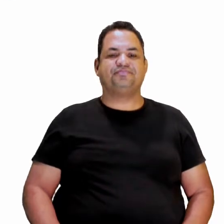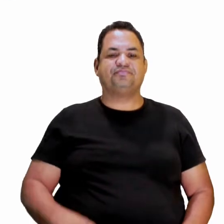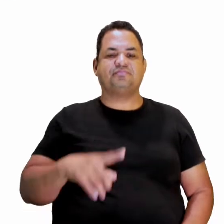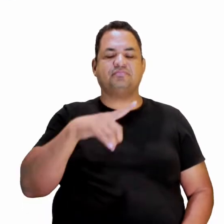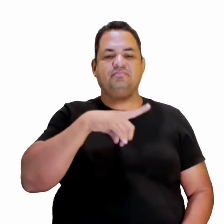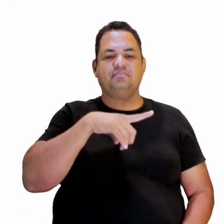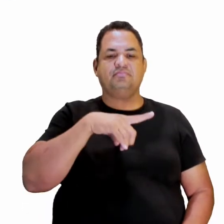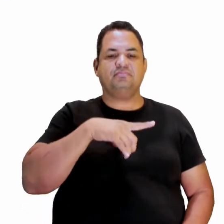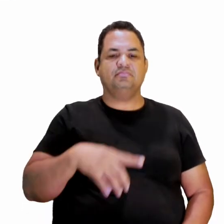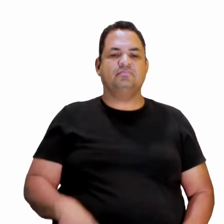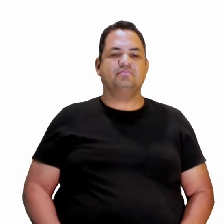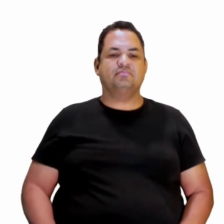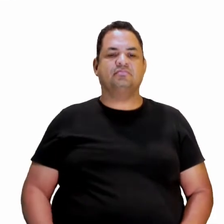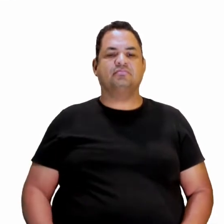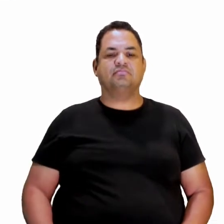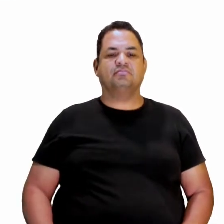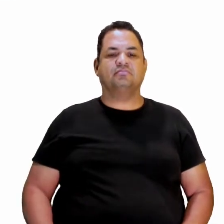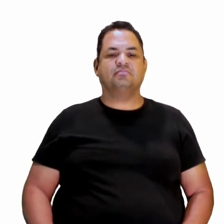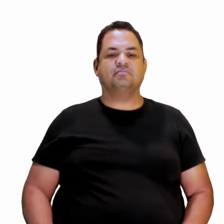o